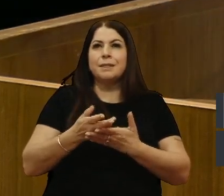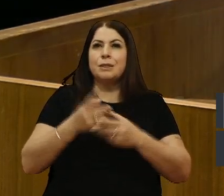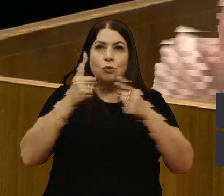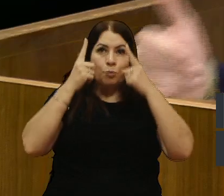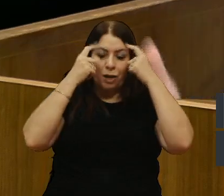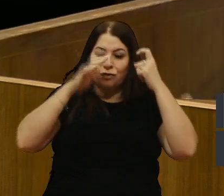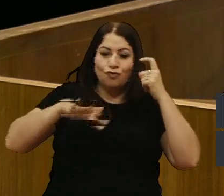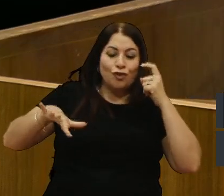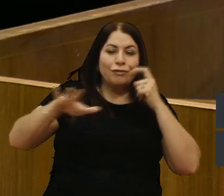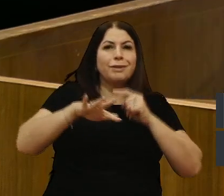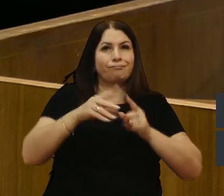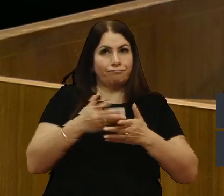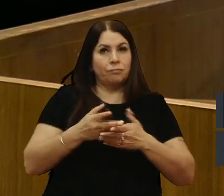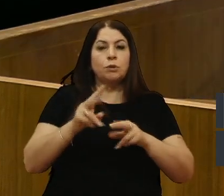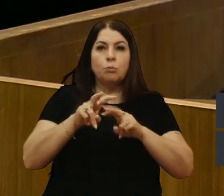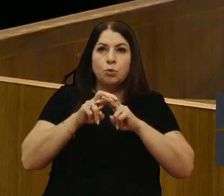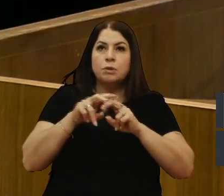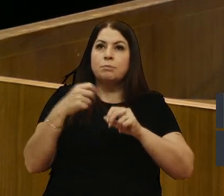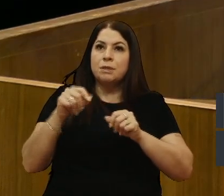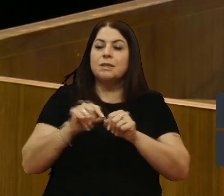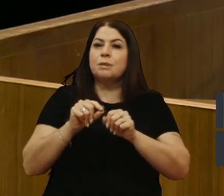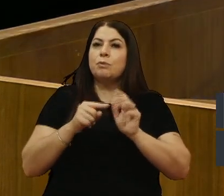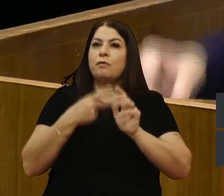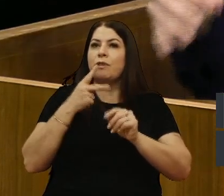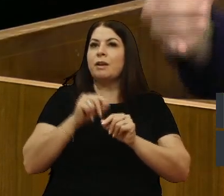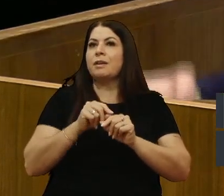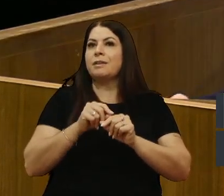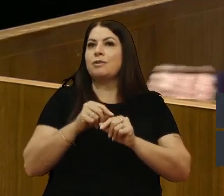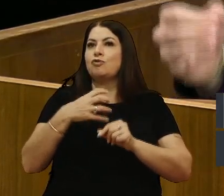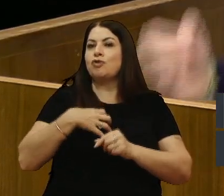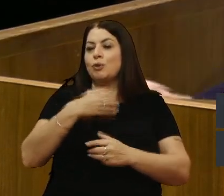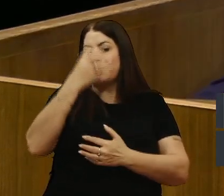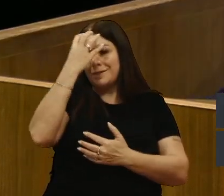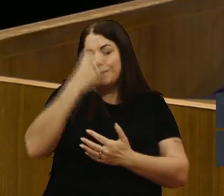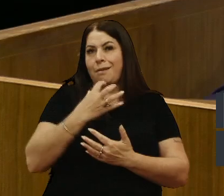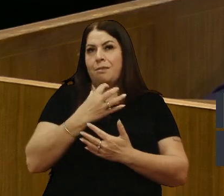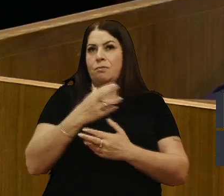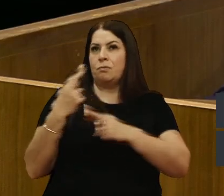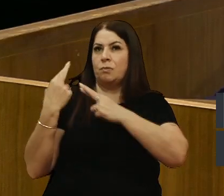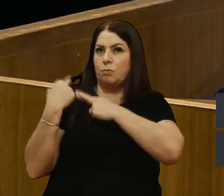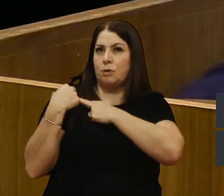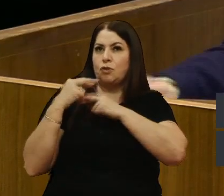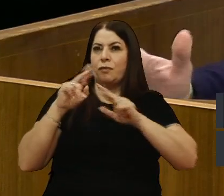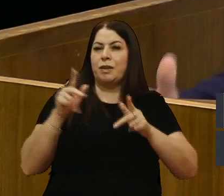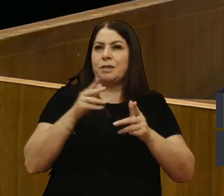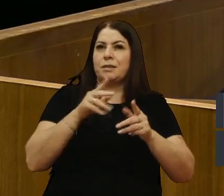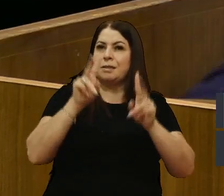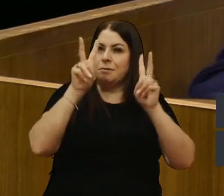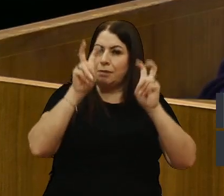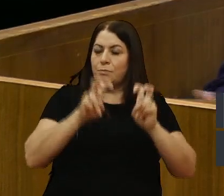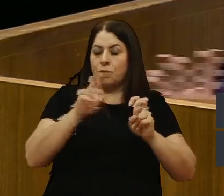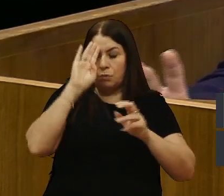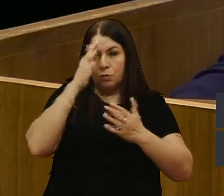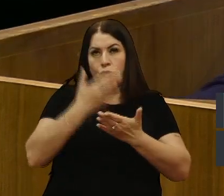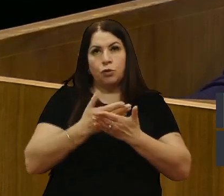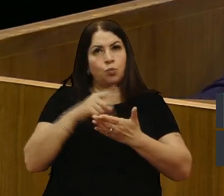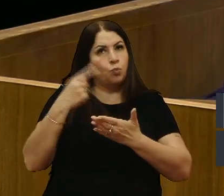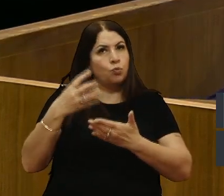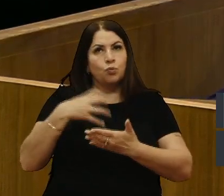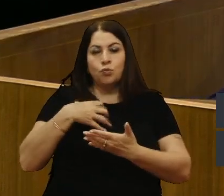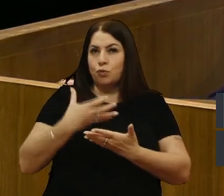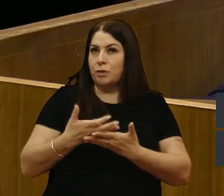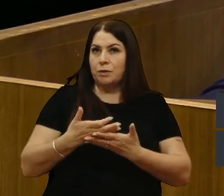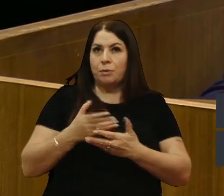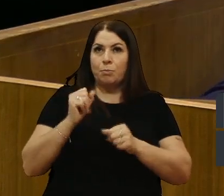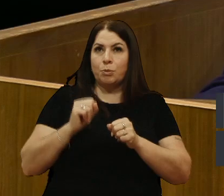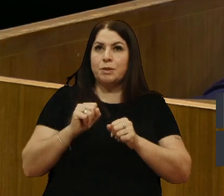violência. E por isso que nós precisamos tratar de forma séria e responsável os diferentes temas. Eu acredito numa outra forma da